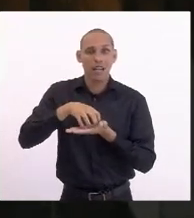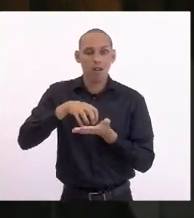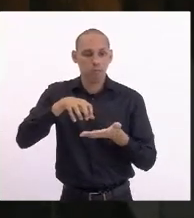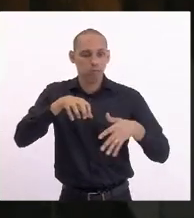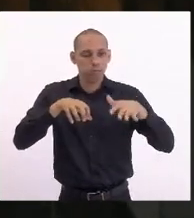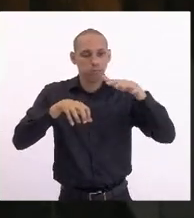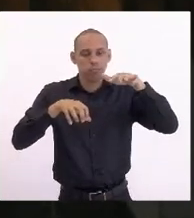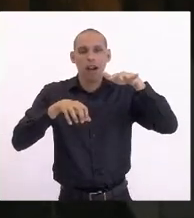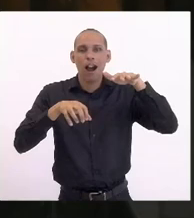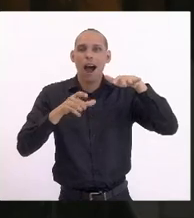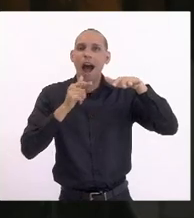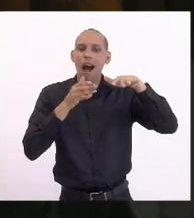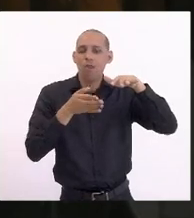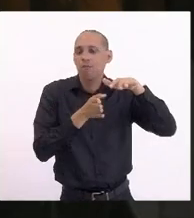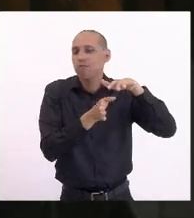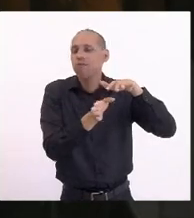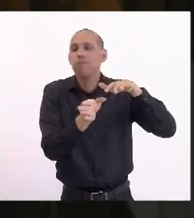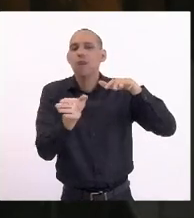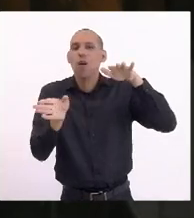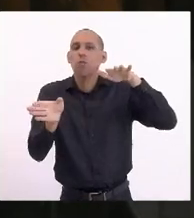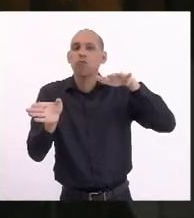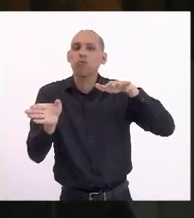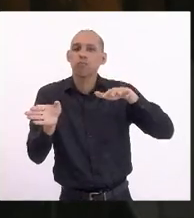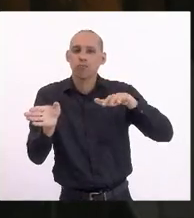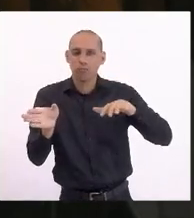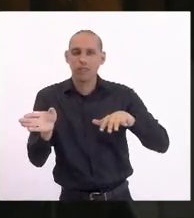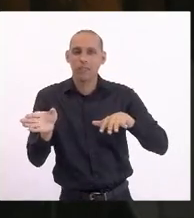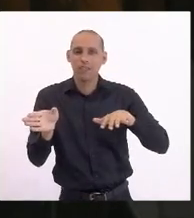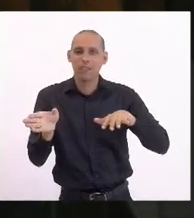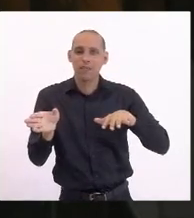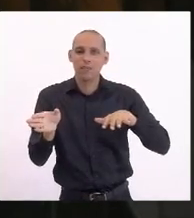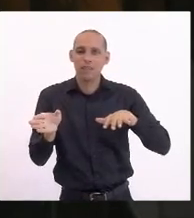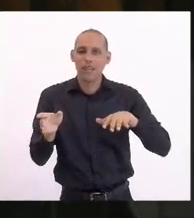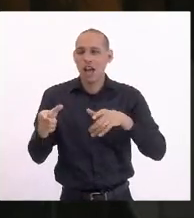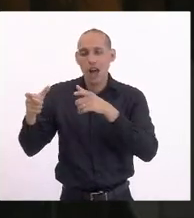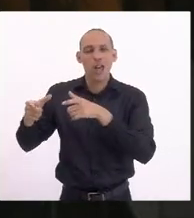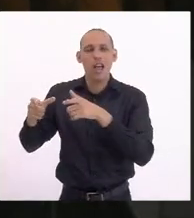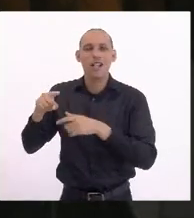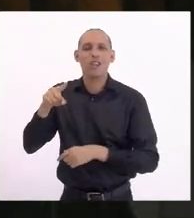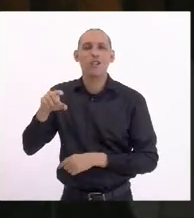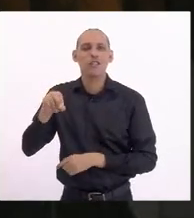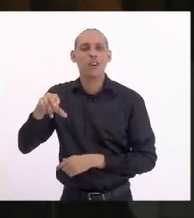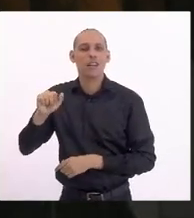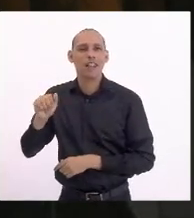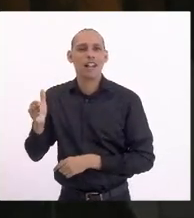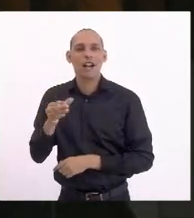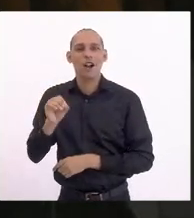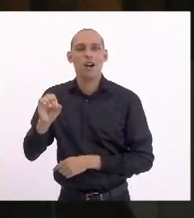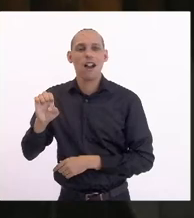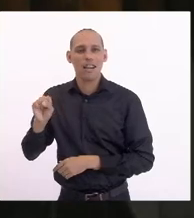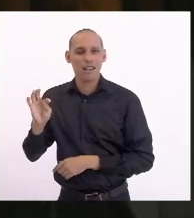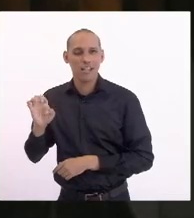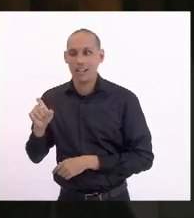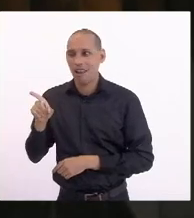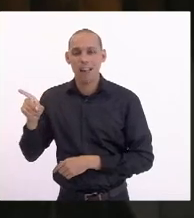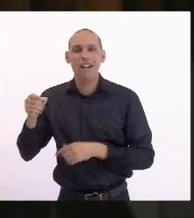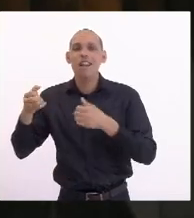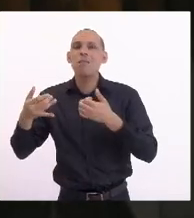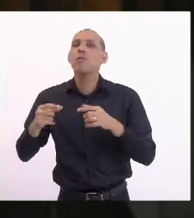subisse, tivesse, como se fala lá na Zona Oeste, um bypass, quer dizer, um túnel extravasor.